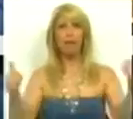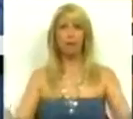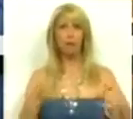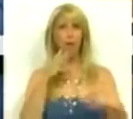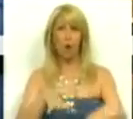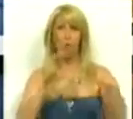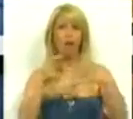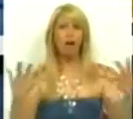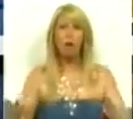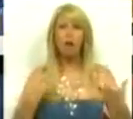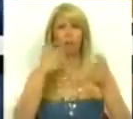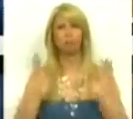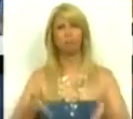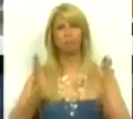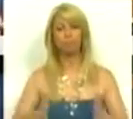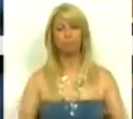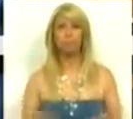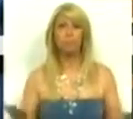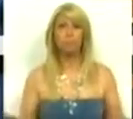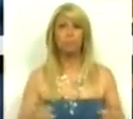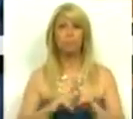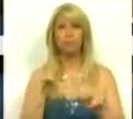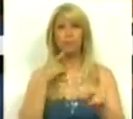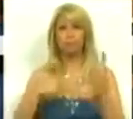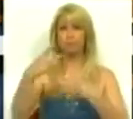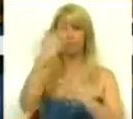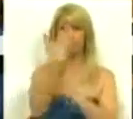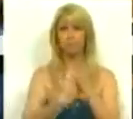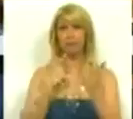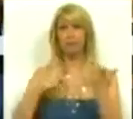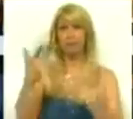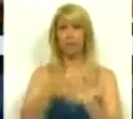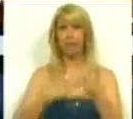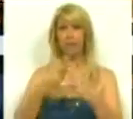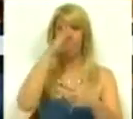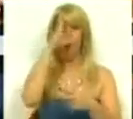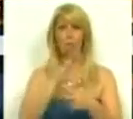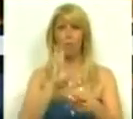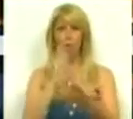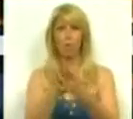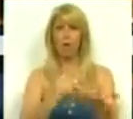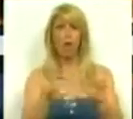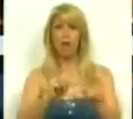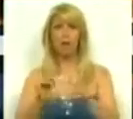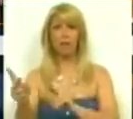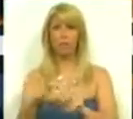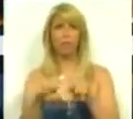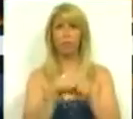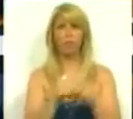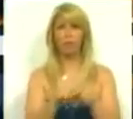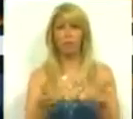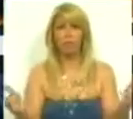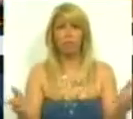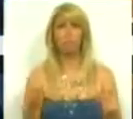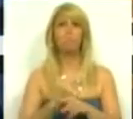necessários. Mas esta moção é também inconsequente, porque ela não oferece ao país verdadeiramente uma alternativa política. Nem quer